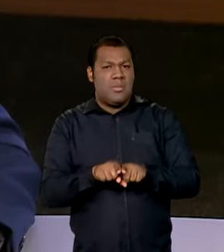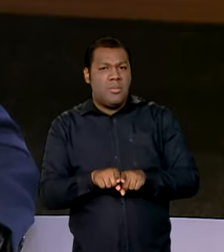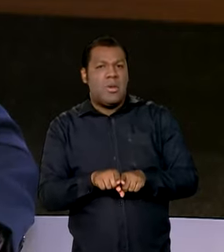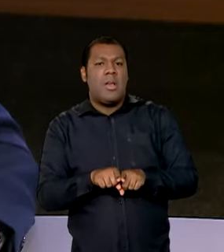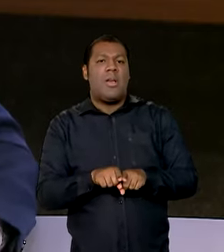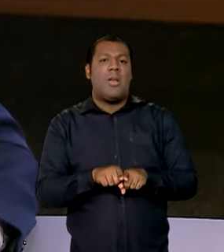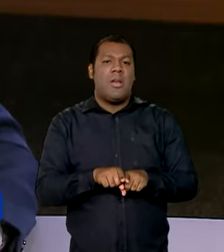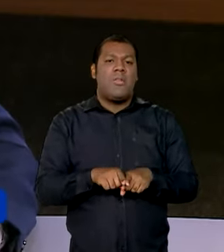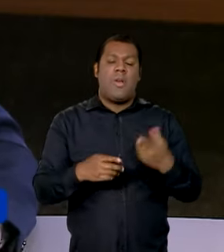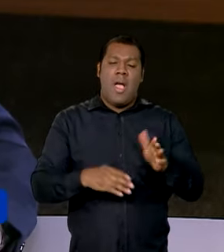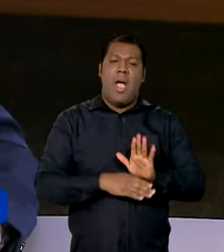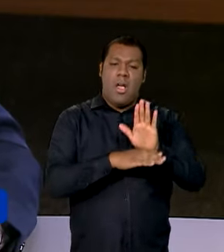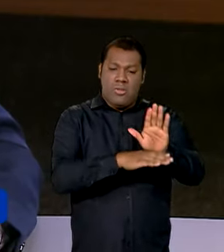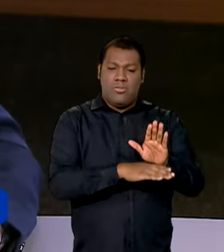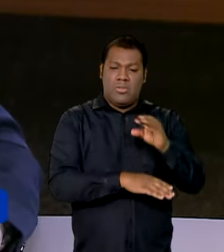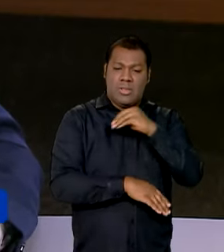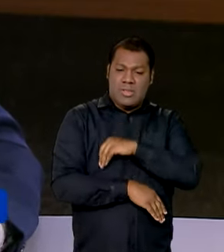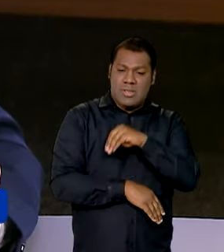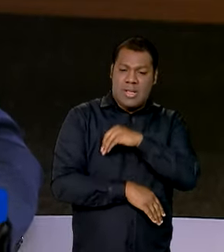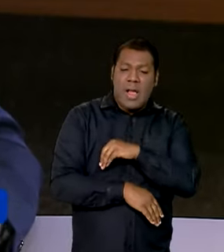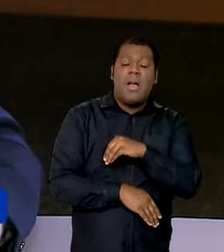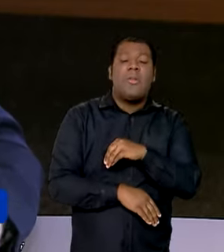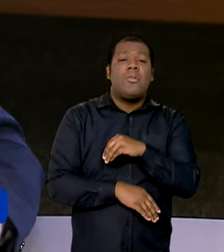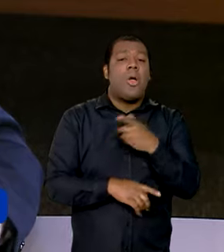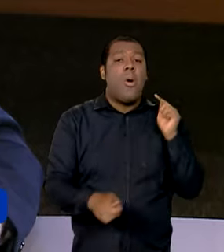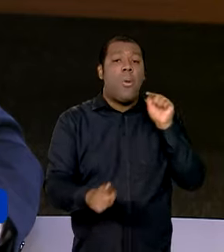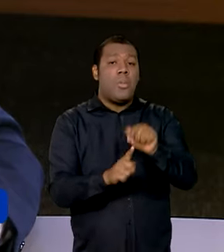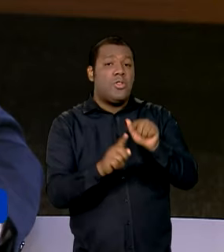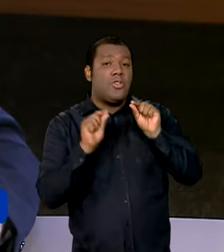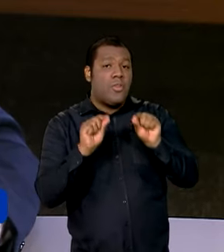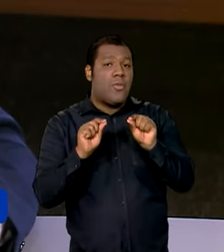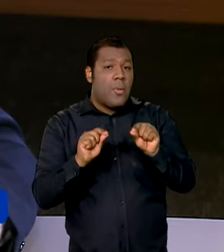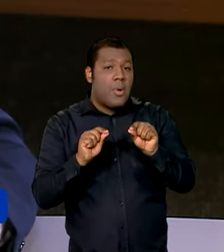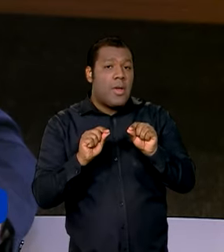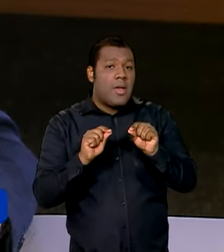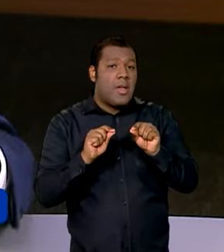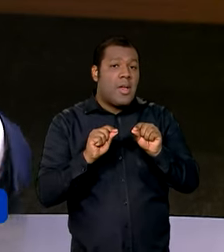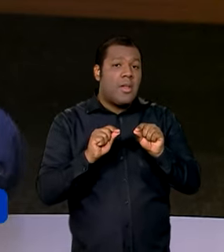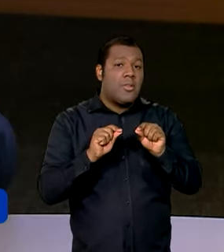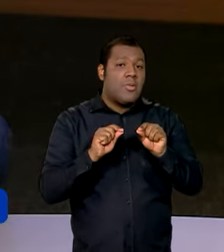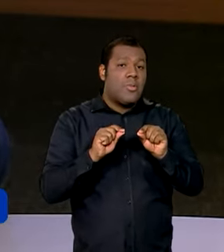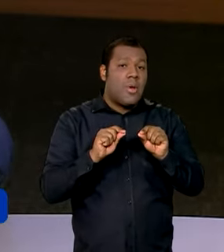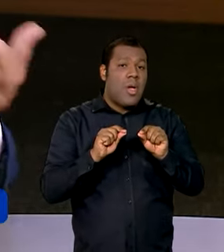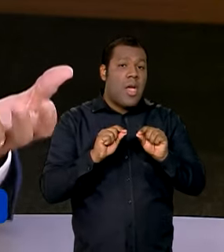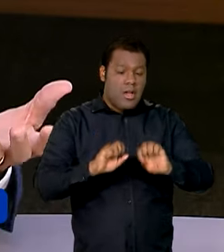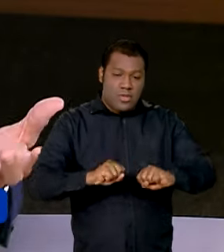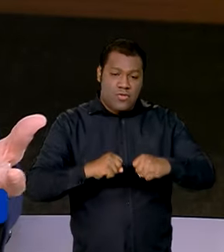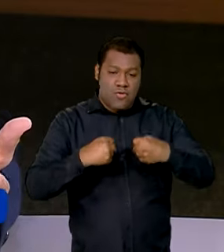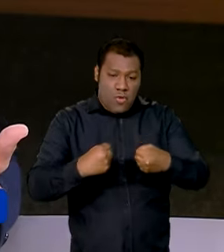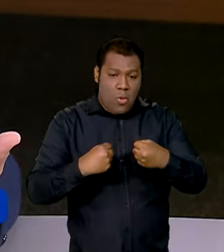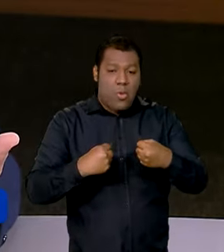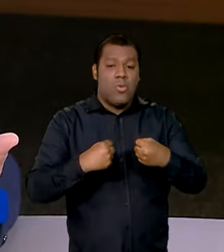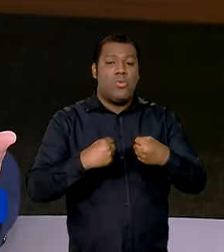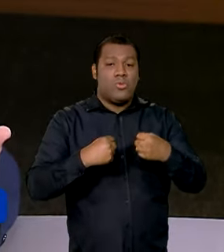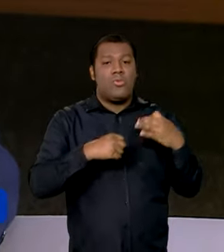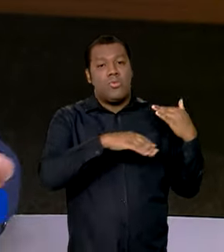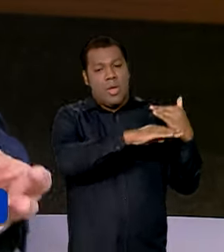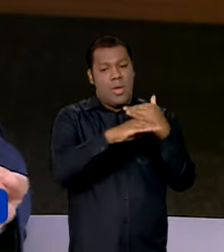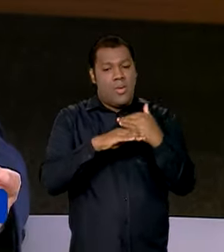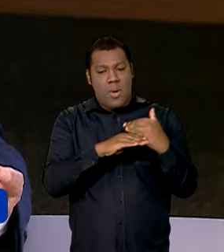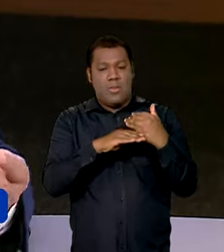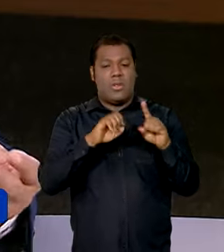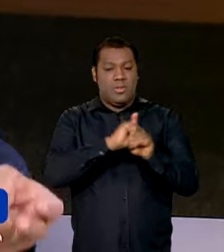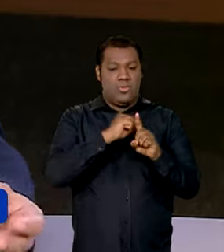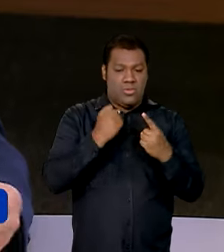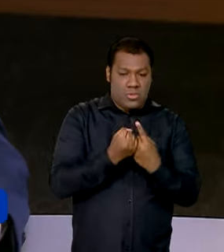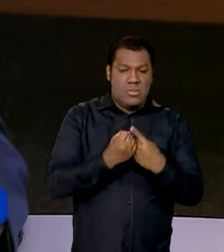renda é para diminuir essas desigualdades incluir as pessoas no processo de desenvolvimento a gente não pode falar por exemplo de bioeconomia eu